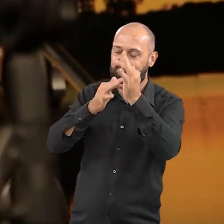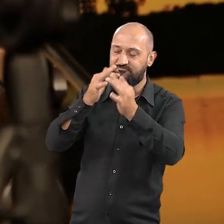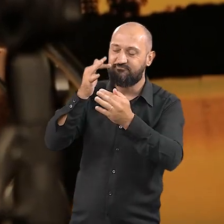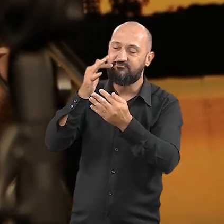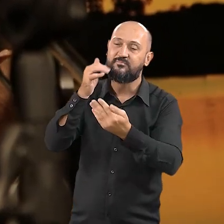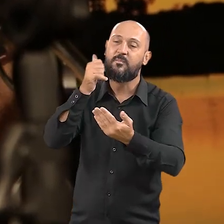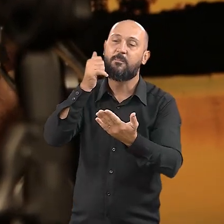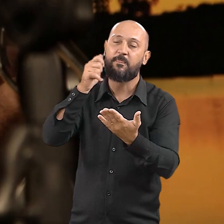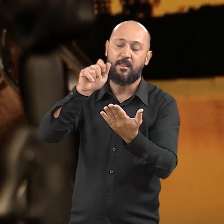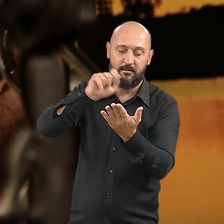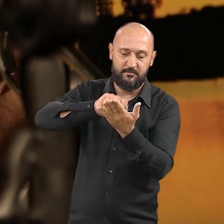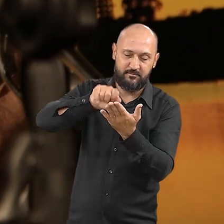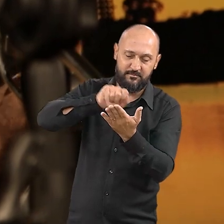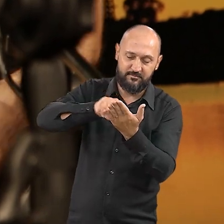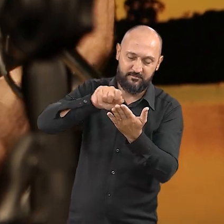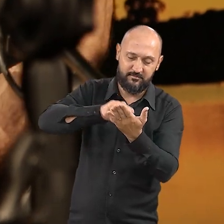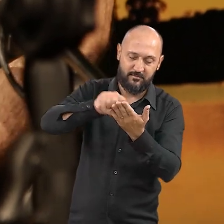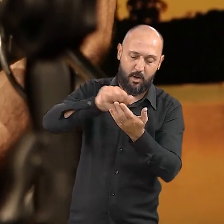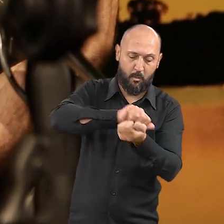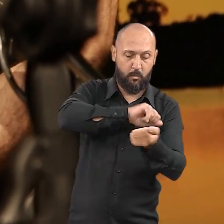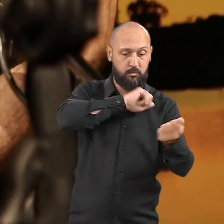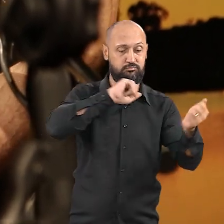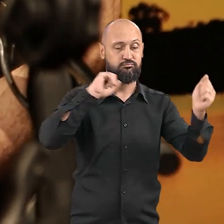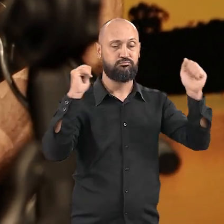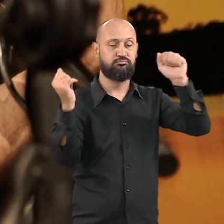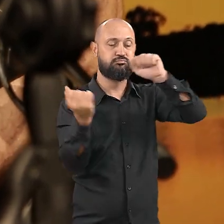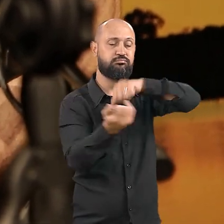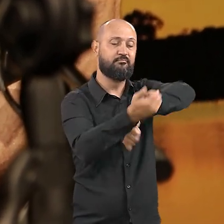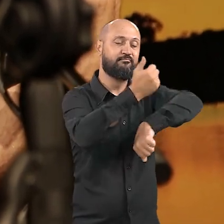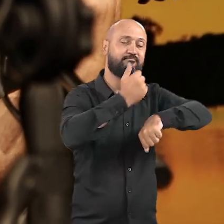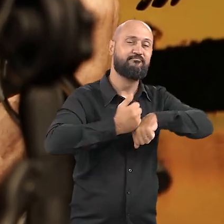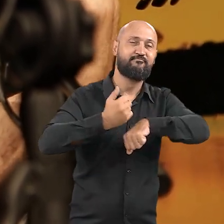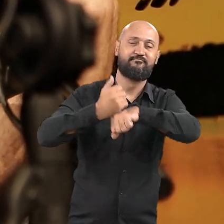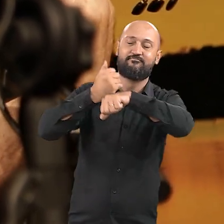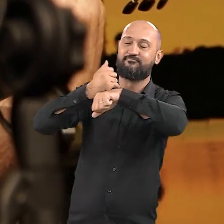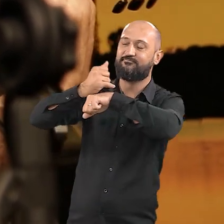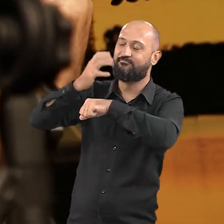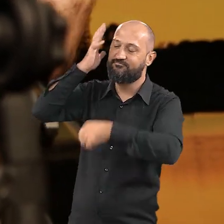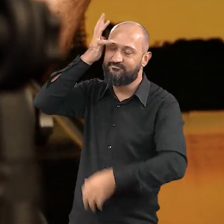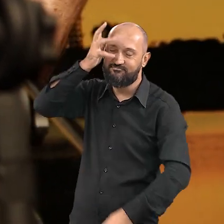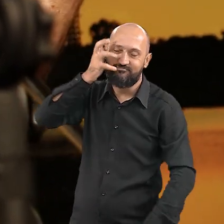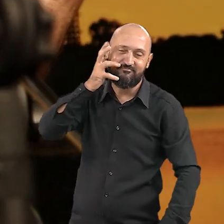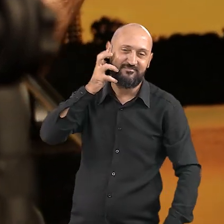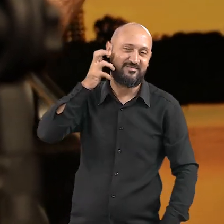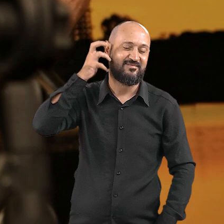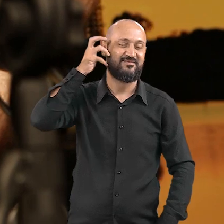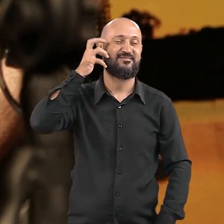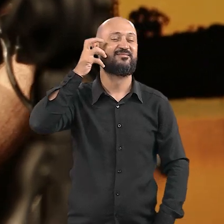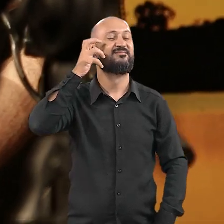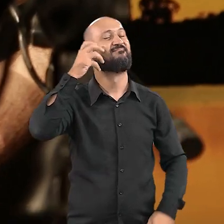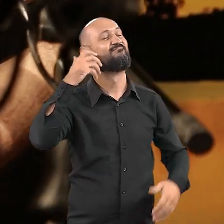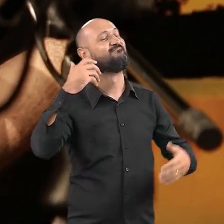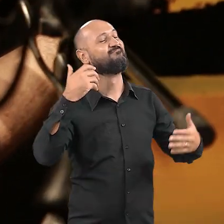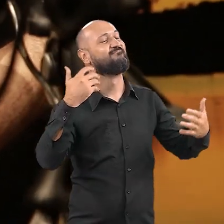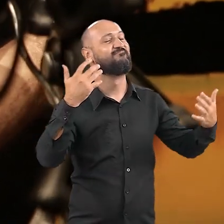e papel, rãs, ferrugem e pedras, Manuel.